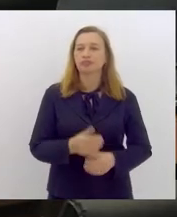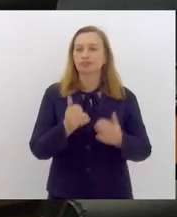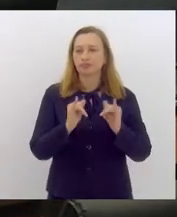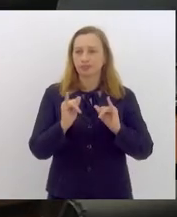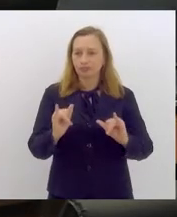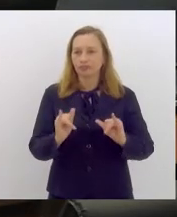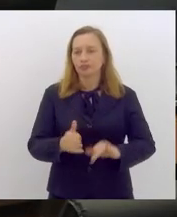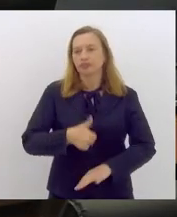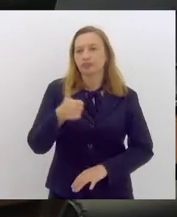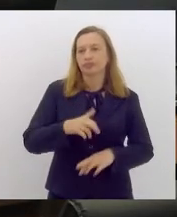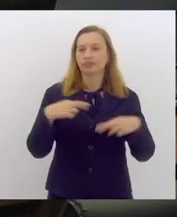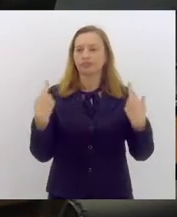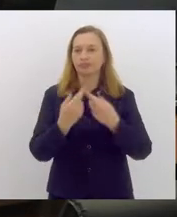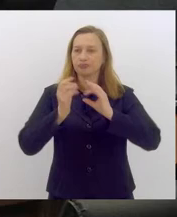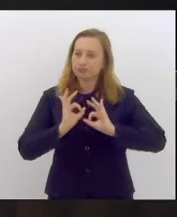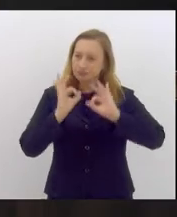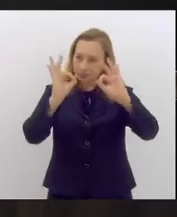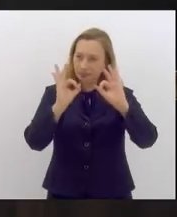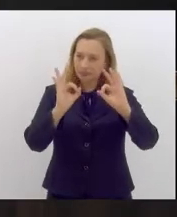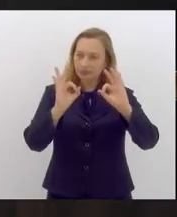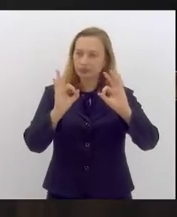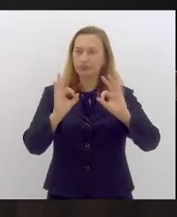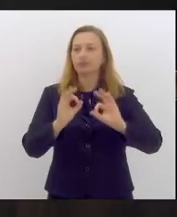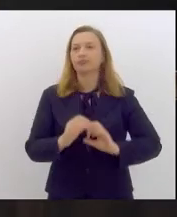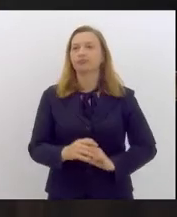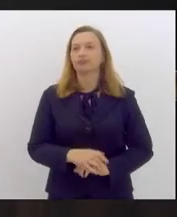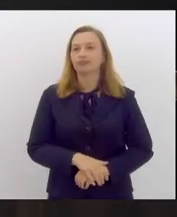Anuncio, primeira sessão extraordinária,